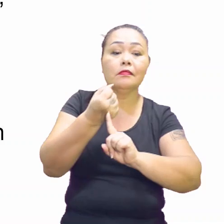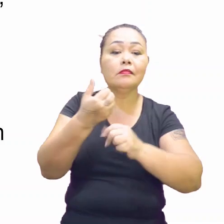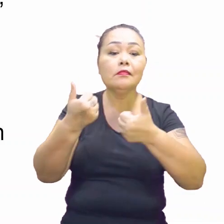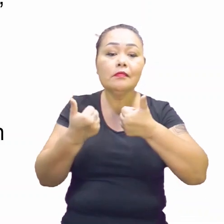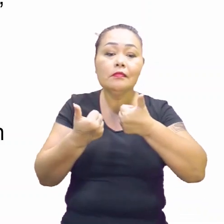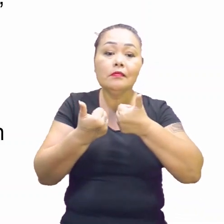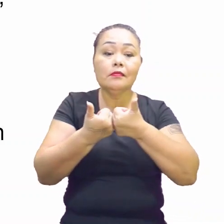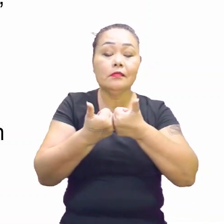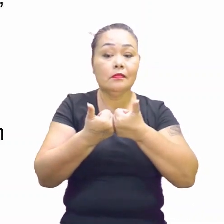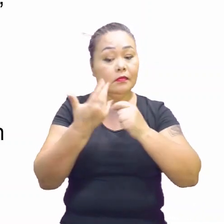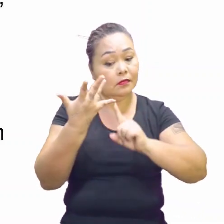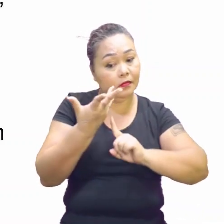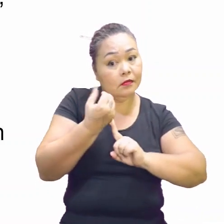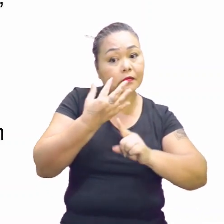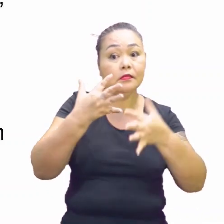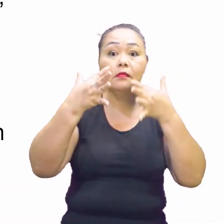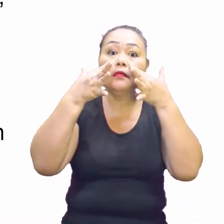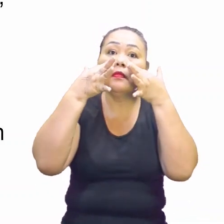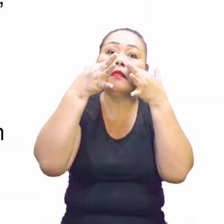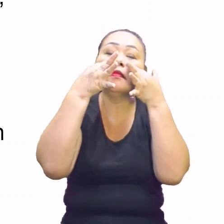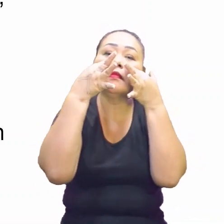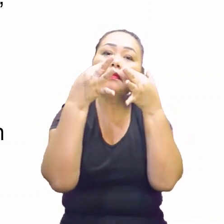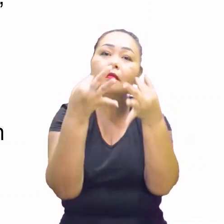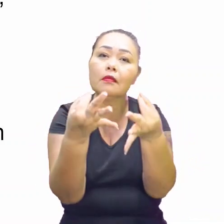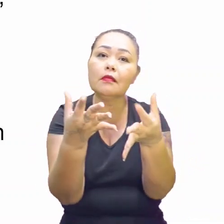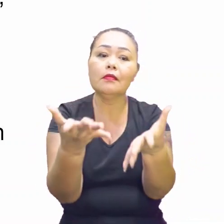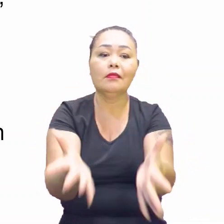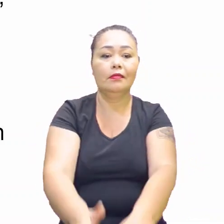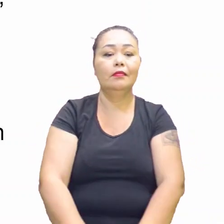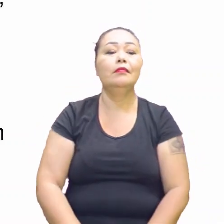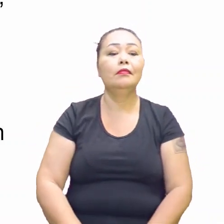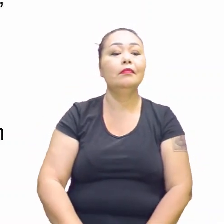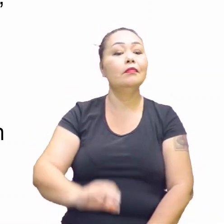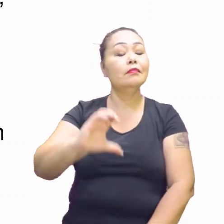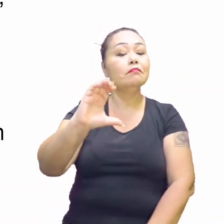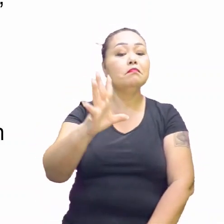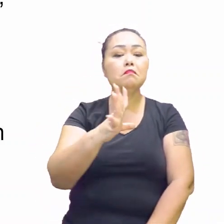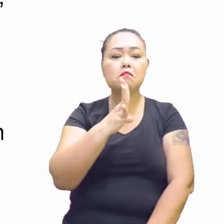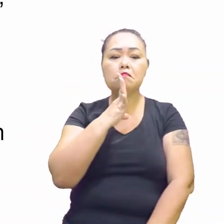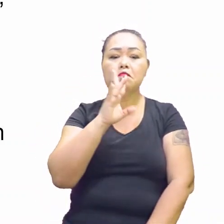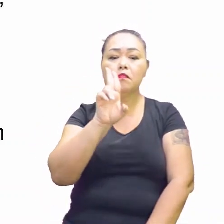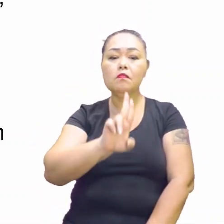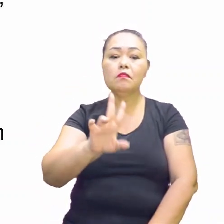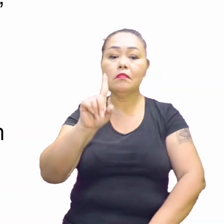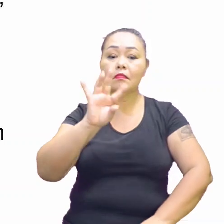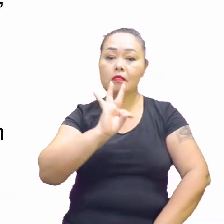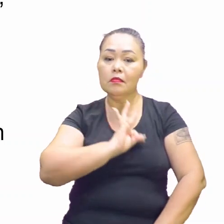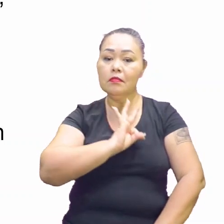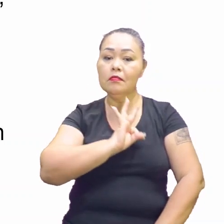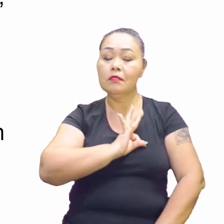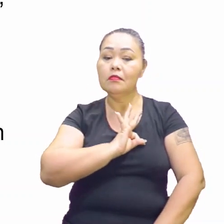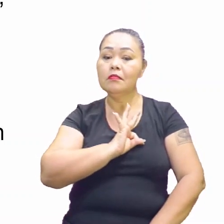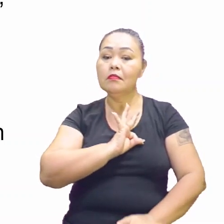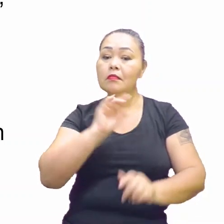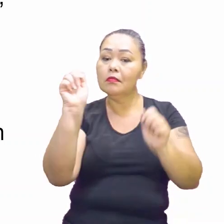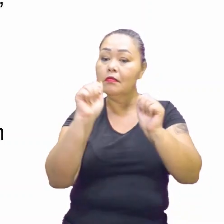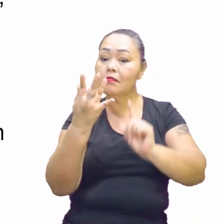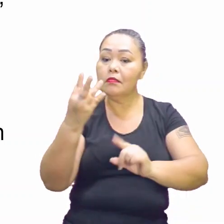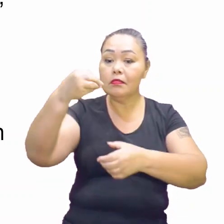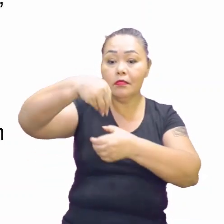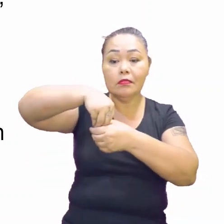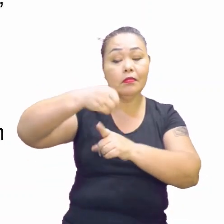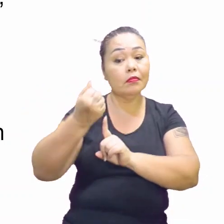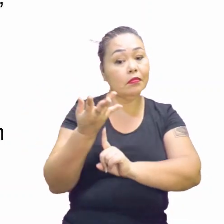arte, aproximando arte e realidade. C, reconhecimento do uso de técnicas